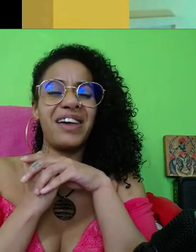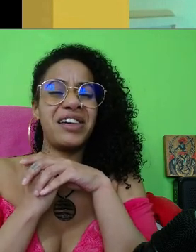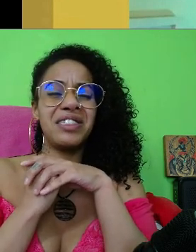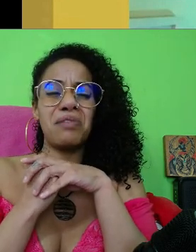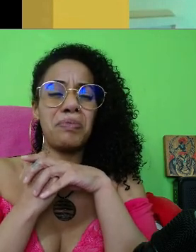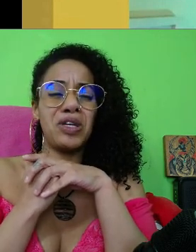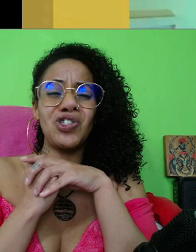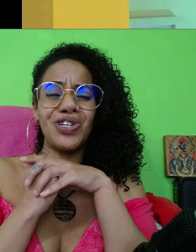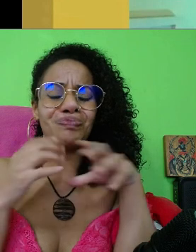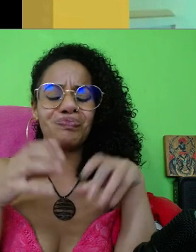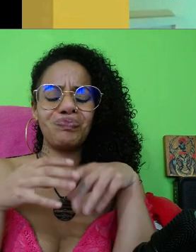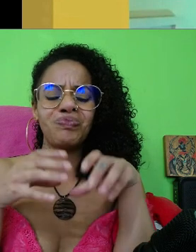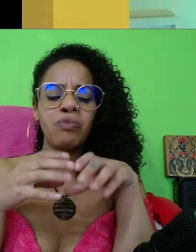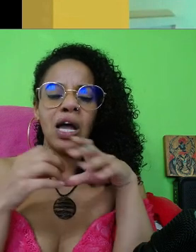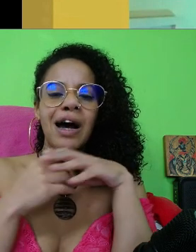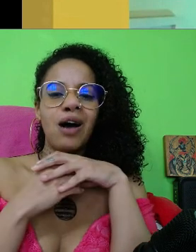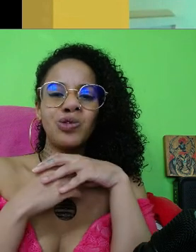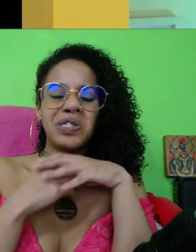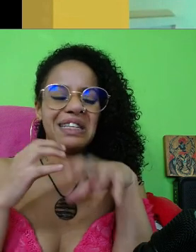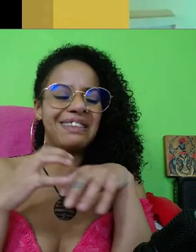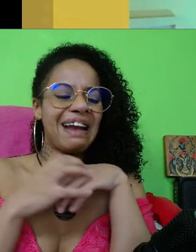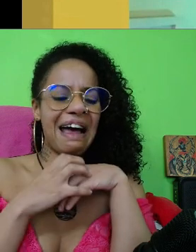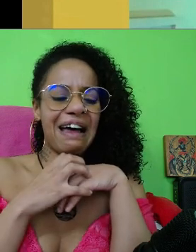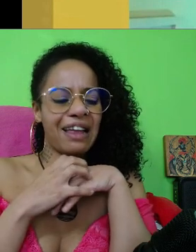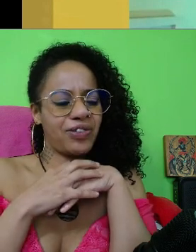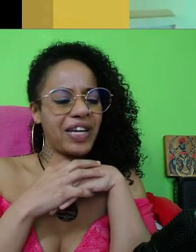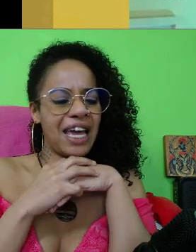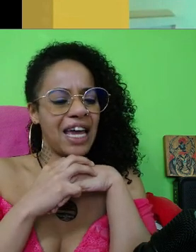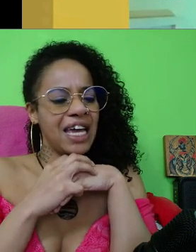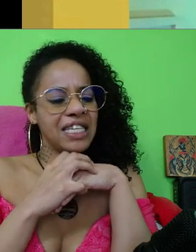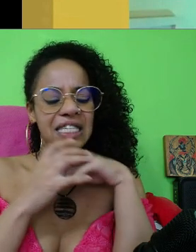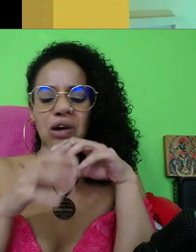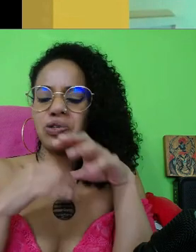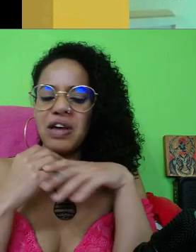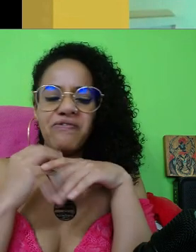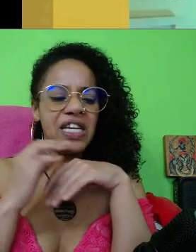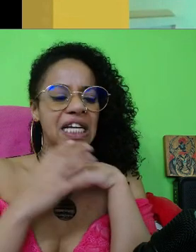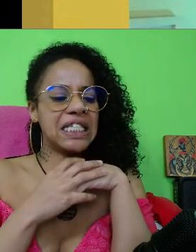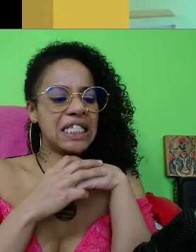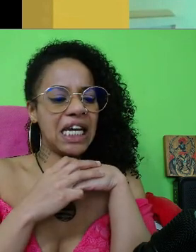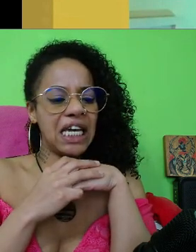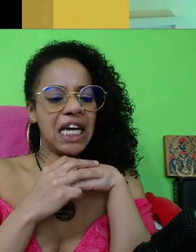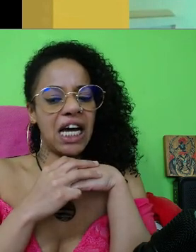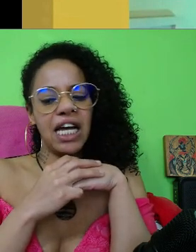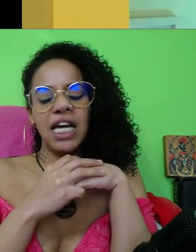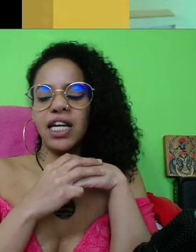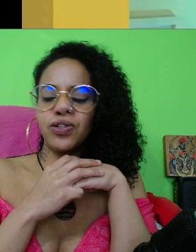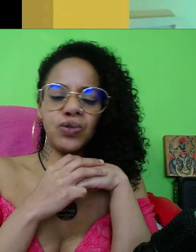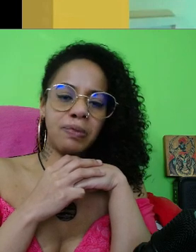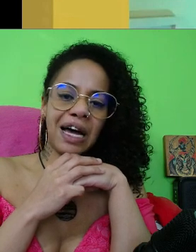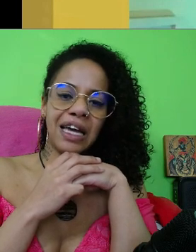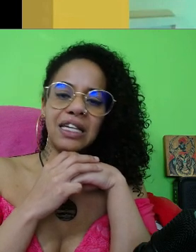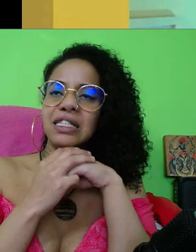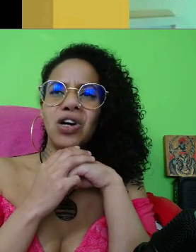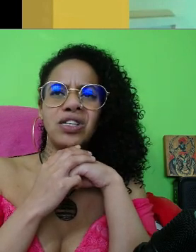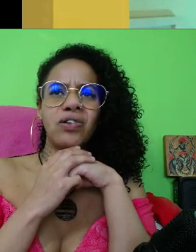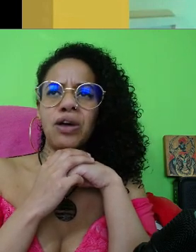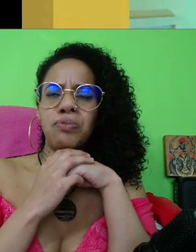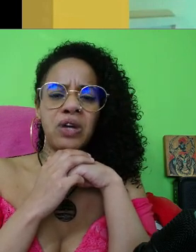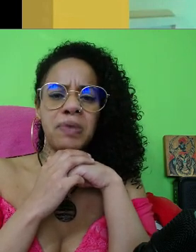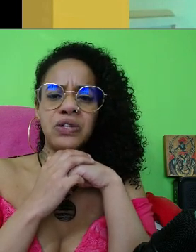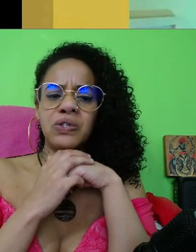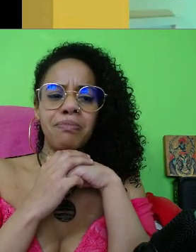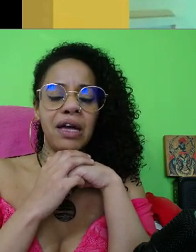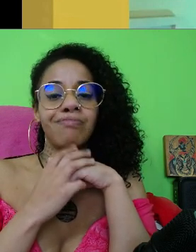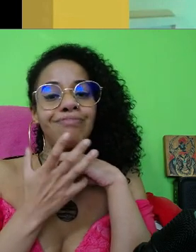destino e sulista é extremamente autocentrado né se auto-referencia e tudo mais e